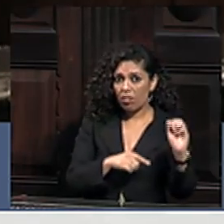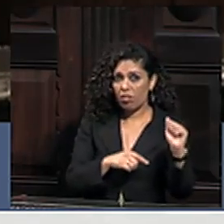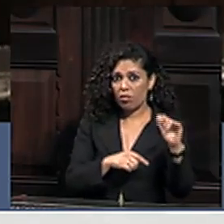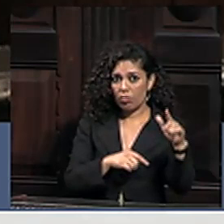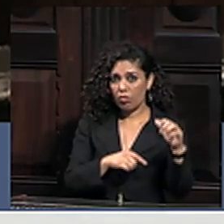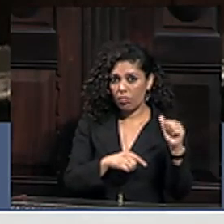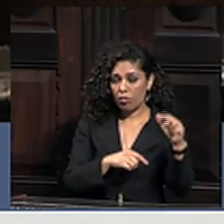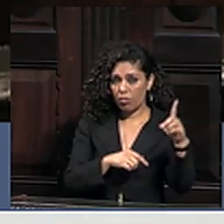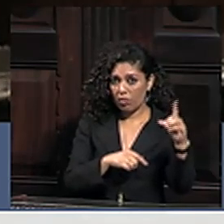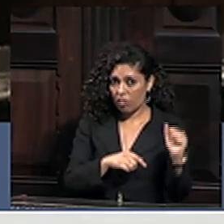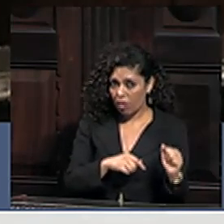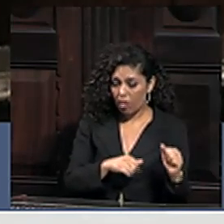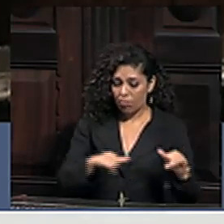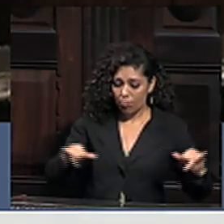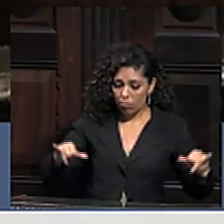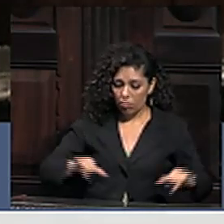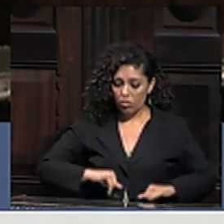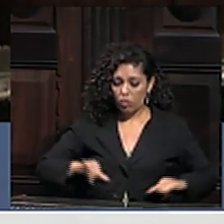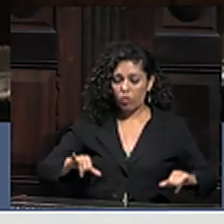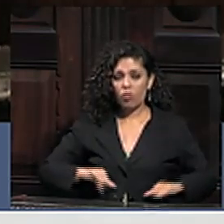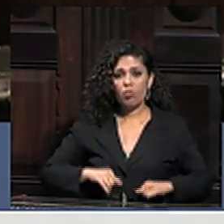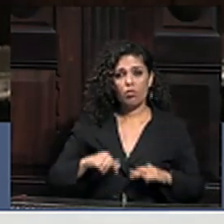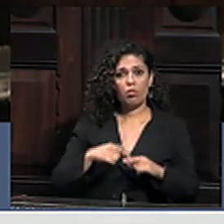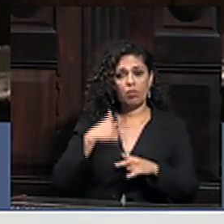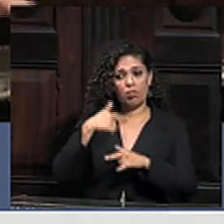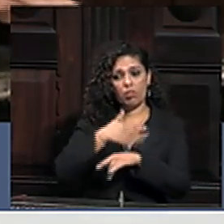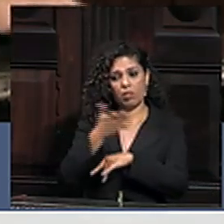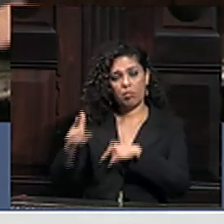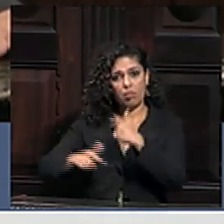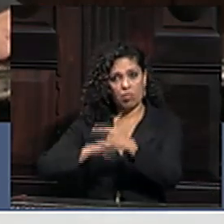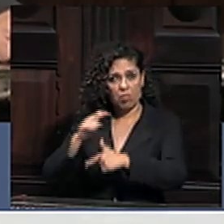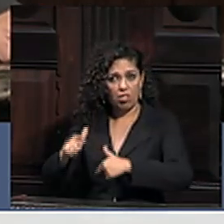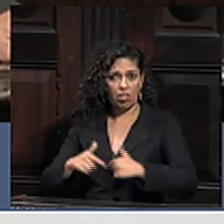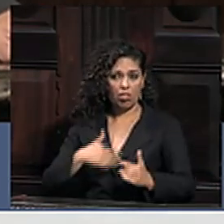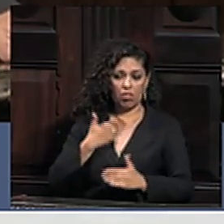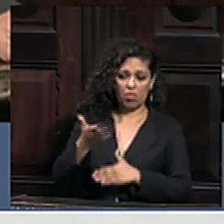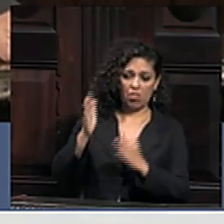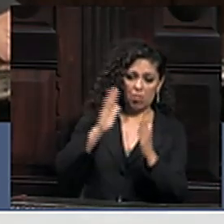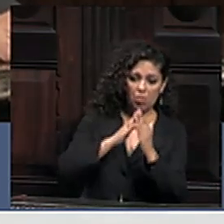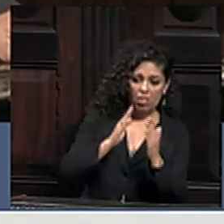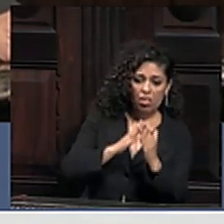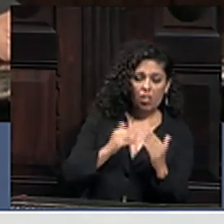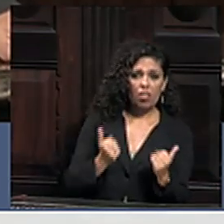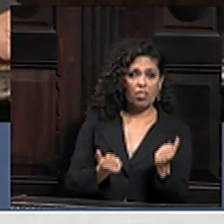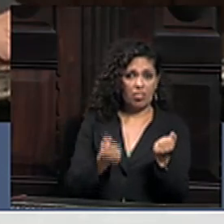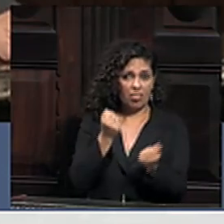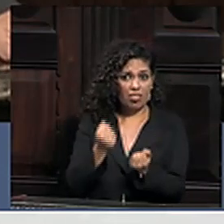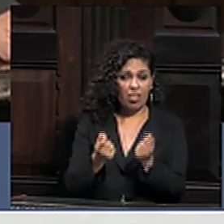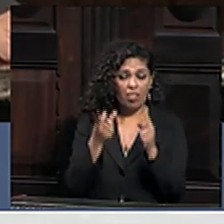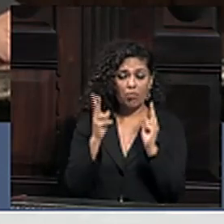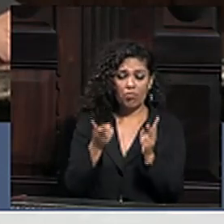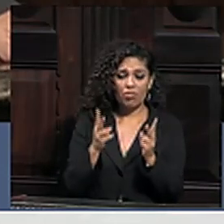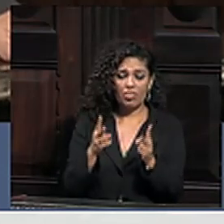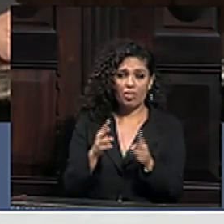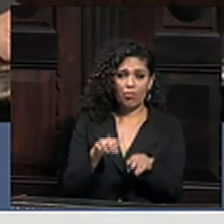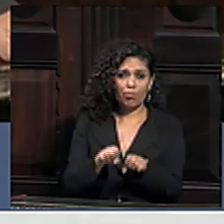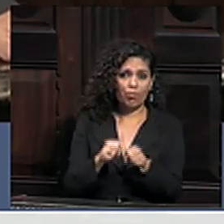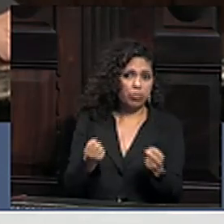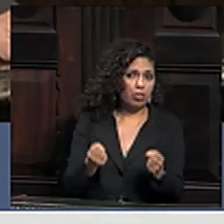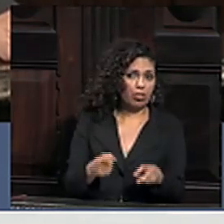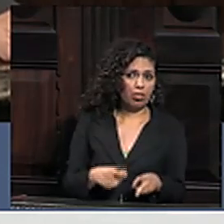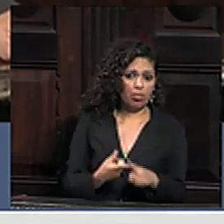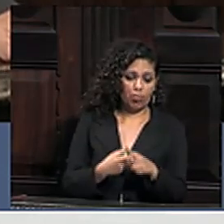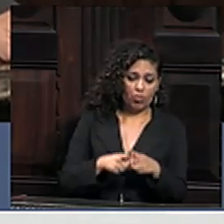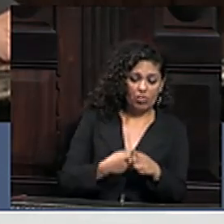ou muitas vezes acessar o seu trabalho, danificando os seus veículos que custam muito caro para eles,